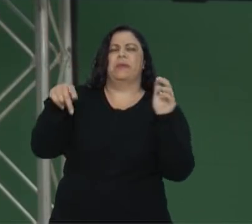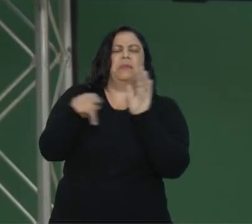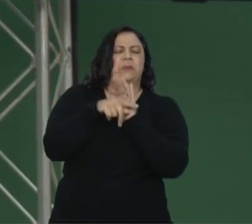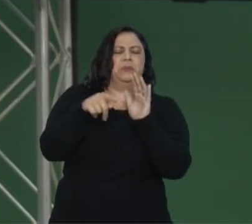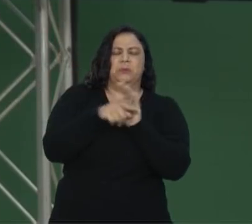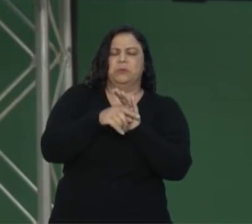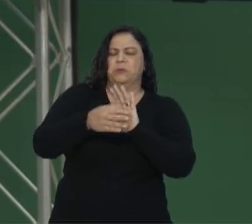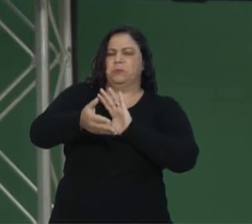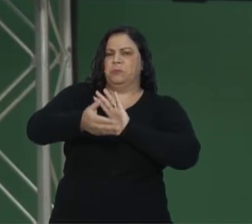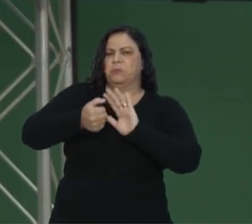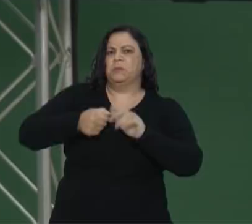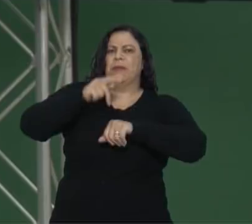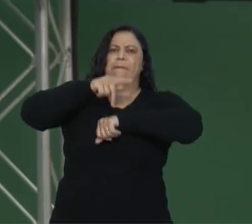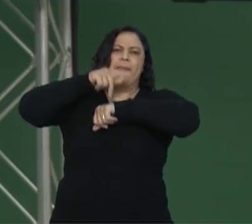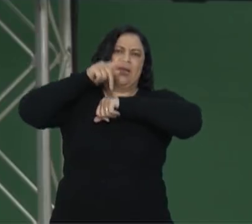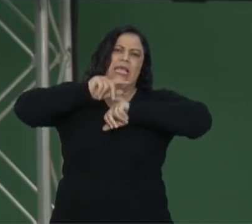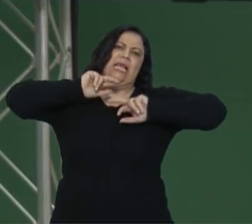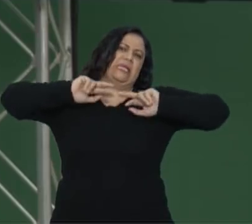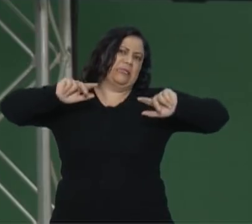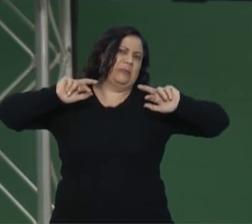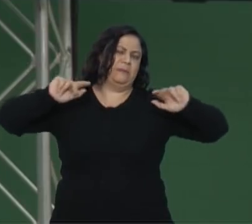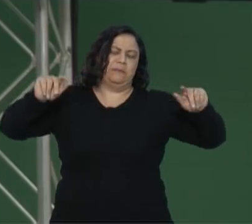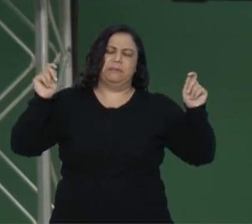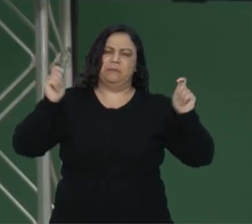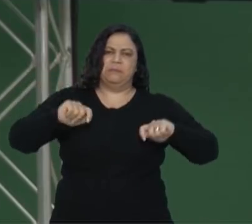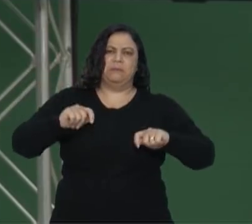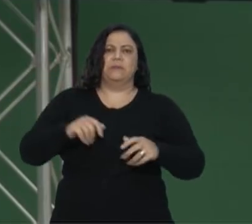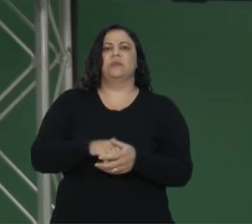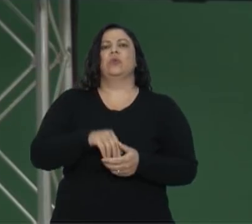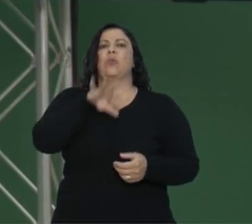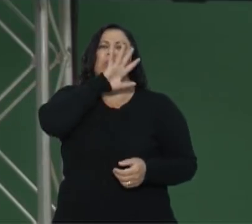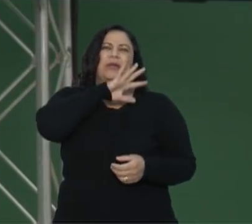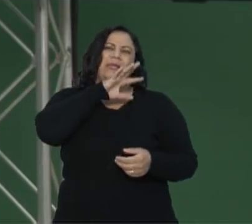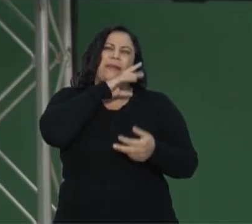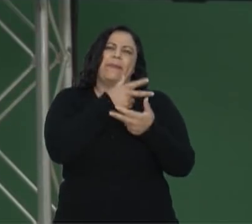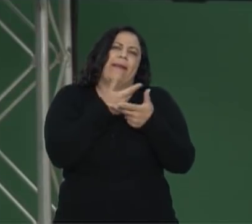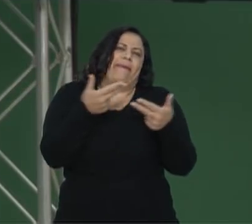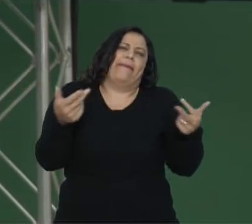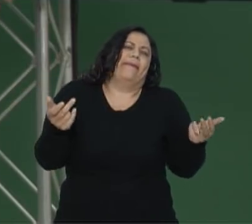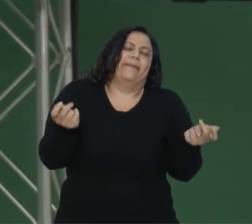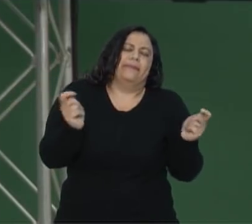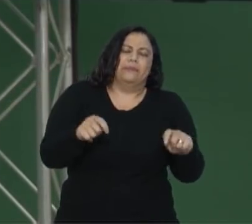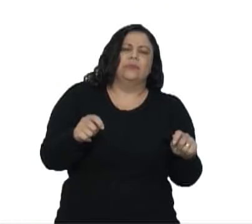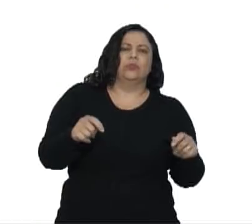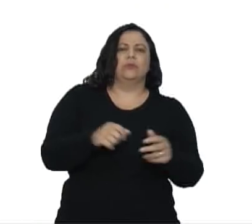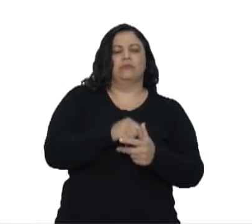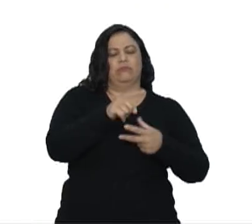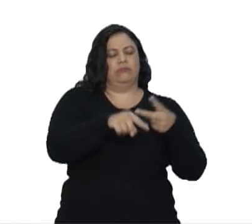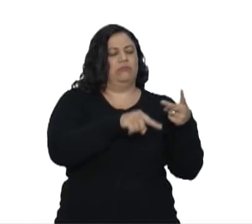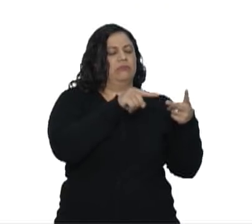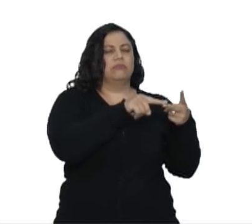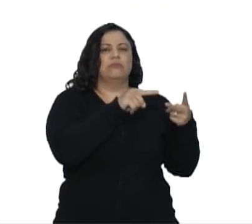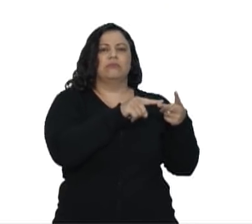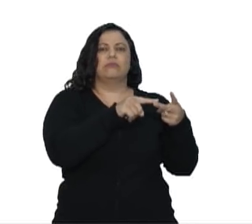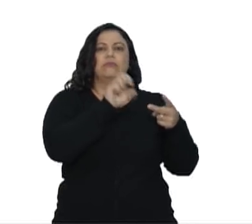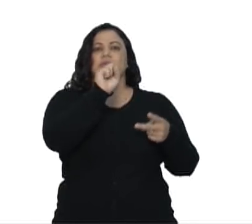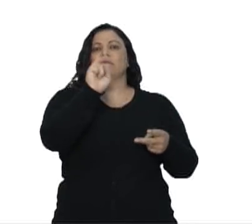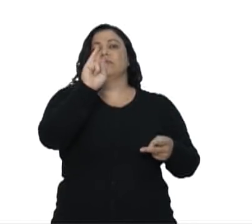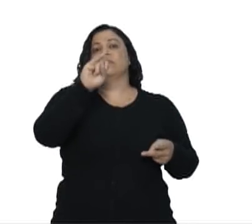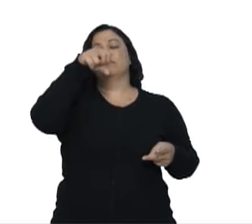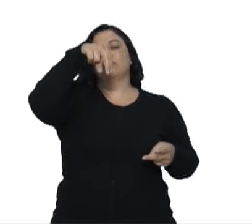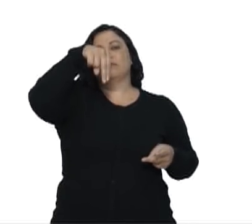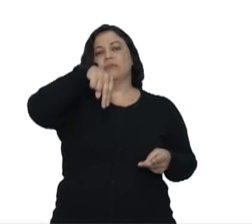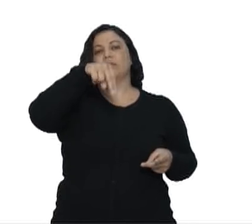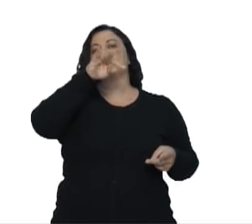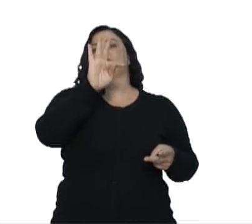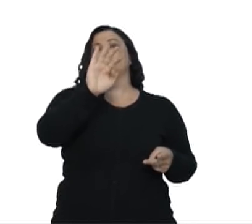Pode ser mineral, vegetal ou animal. E eu tenho os materiais de origem sintética, ou